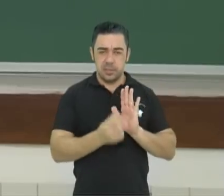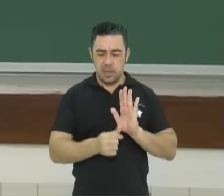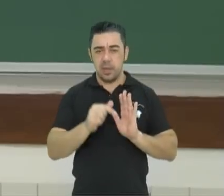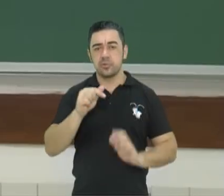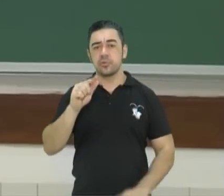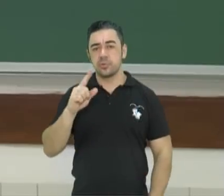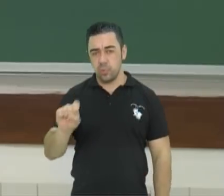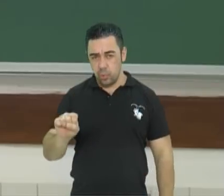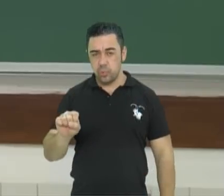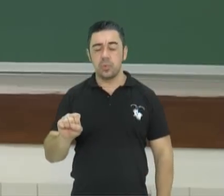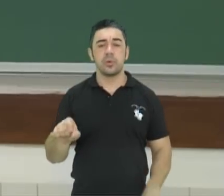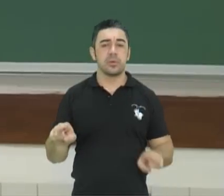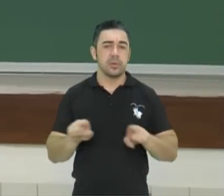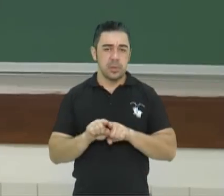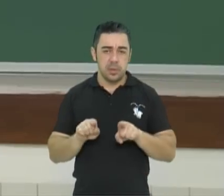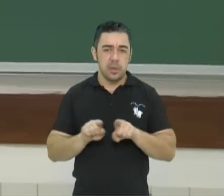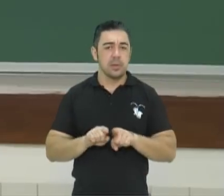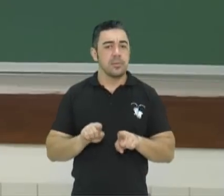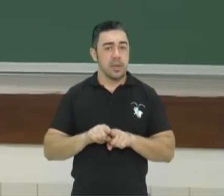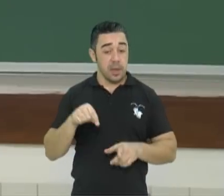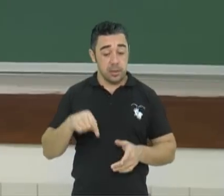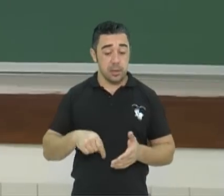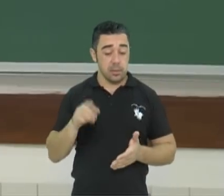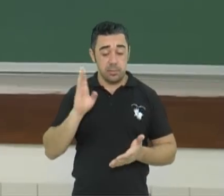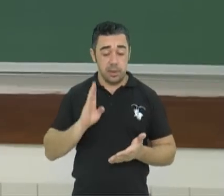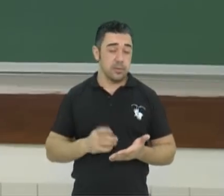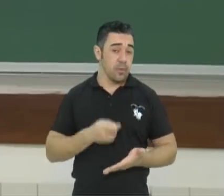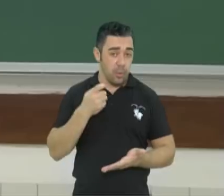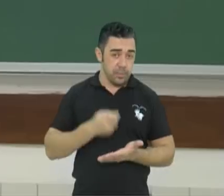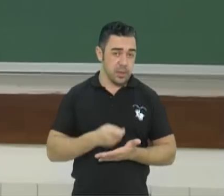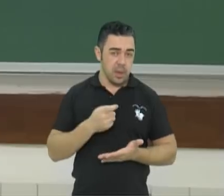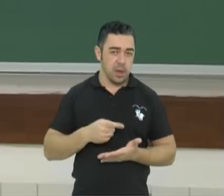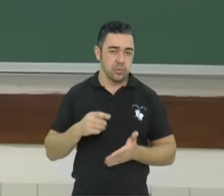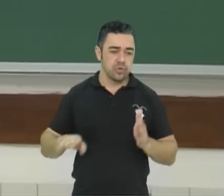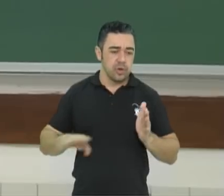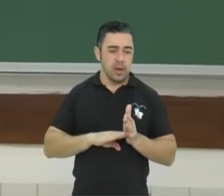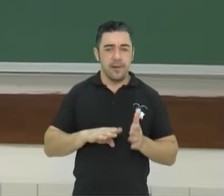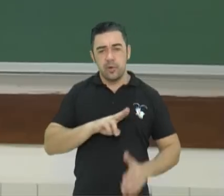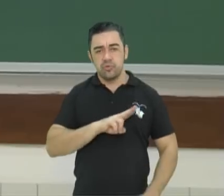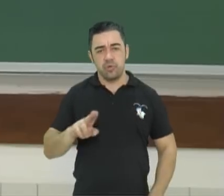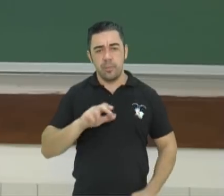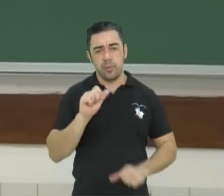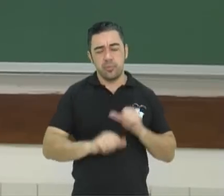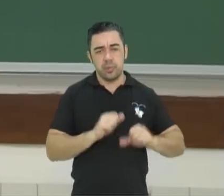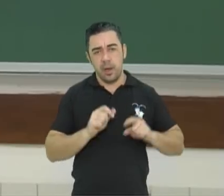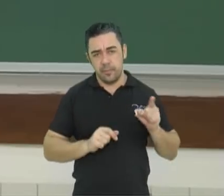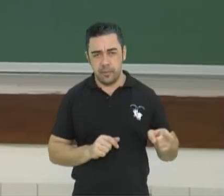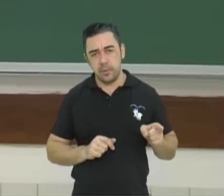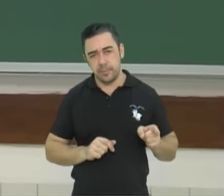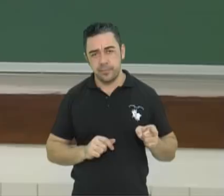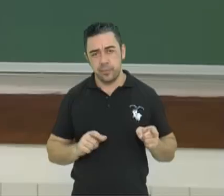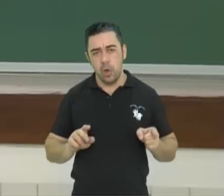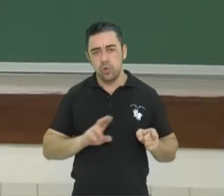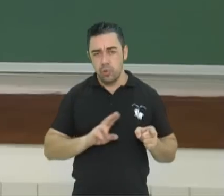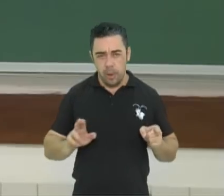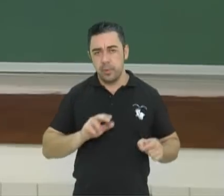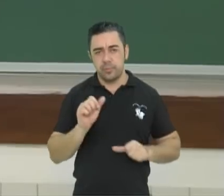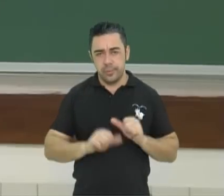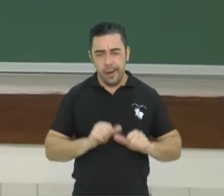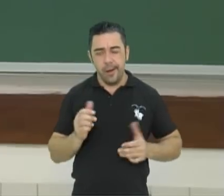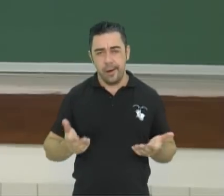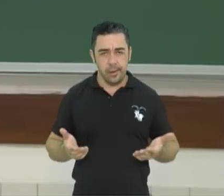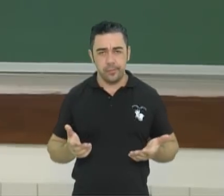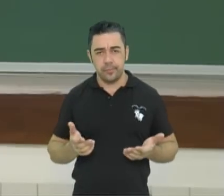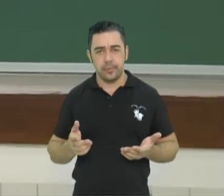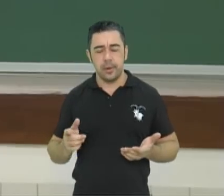XVIII e que foi também empregada aqui no Brasil quando esses africanos chegavam aqui no Brasil, né? Eles tinham seus nomes trocados,